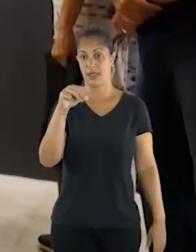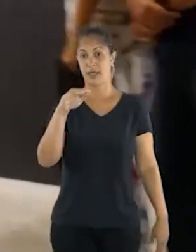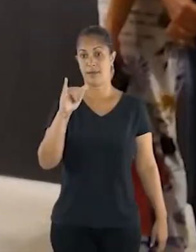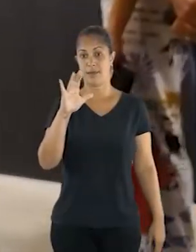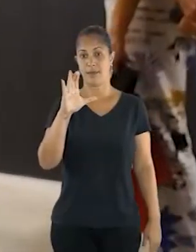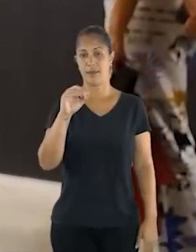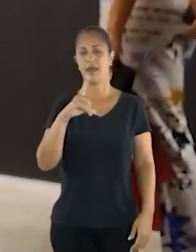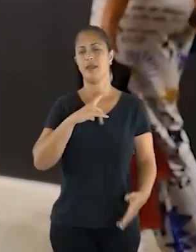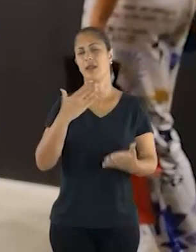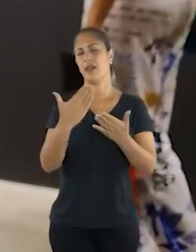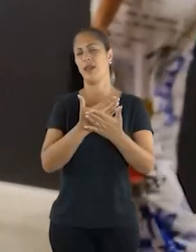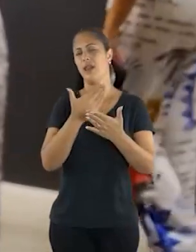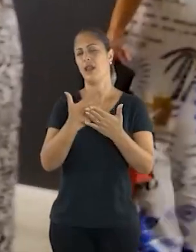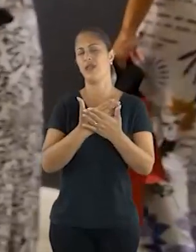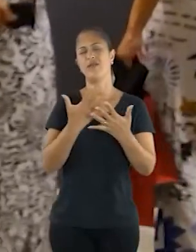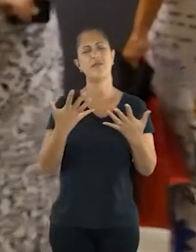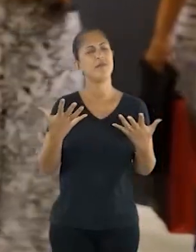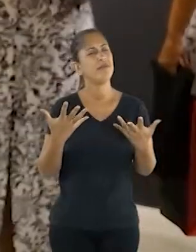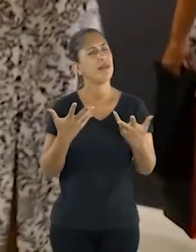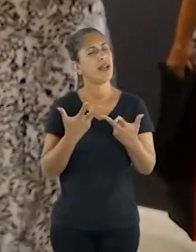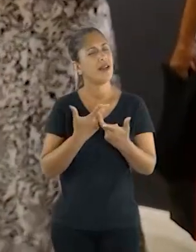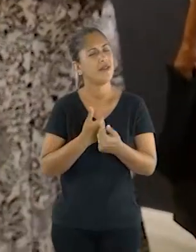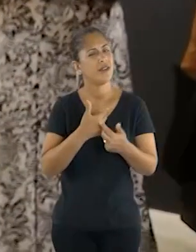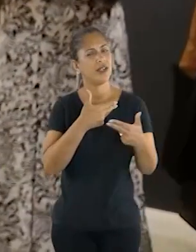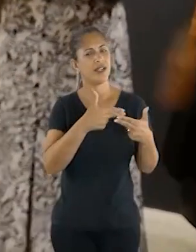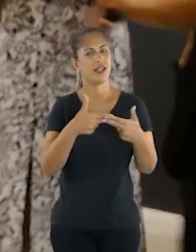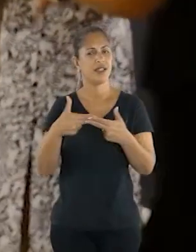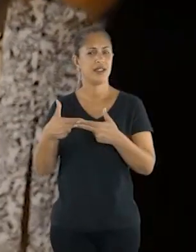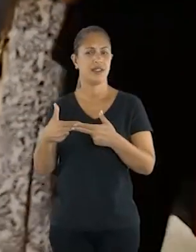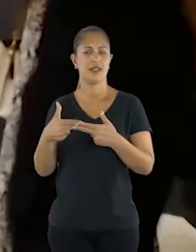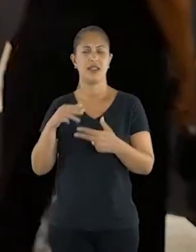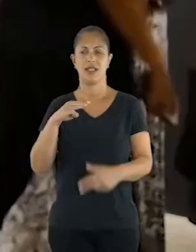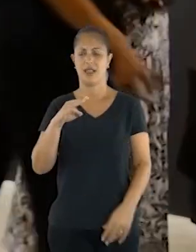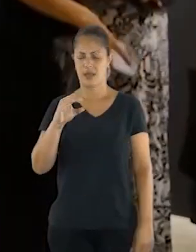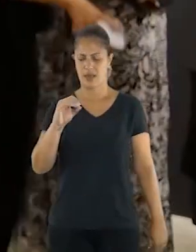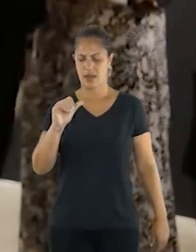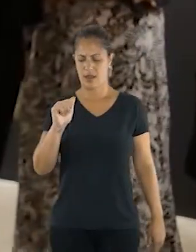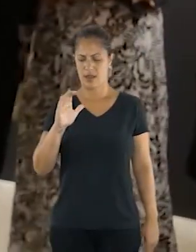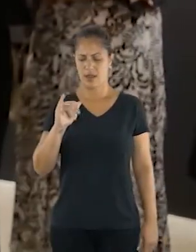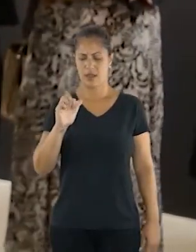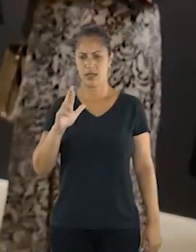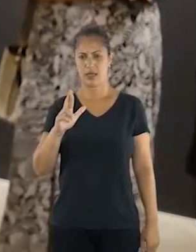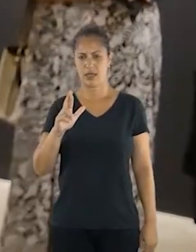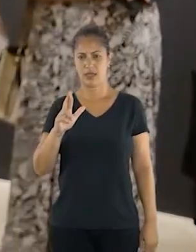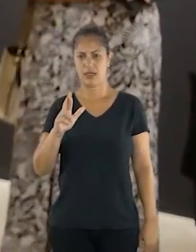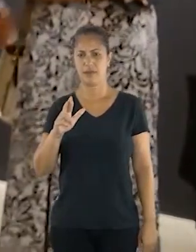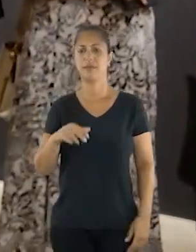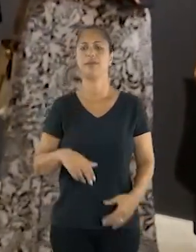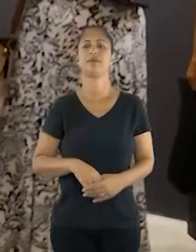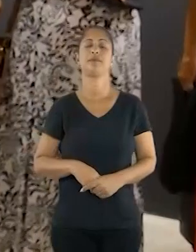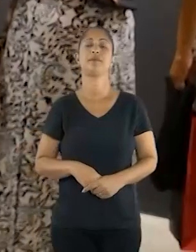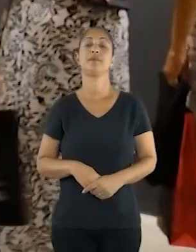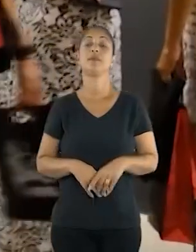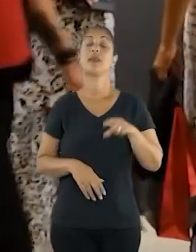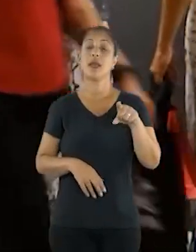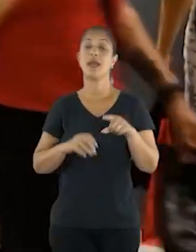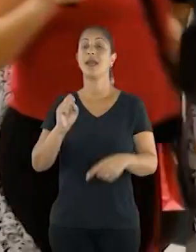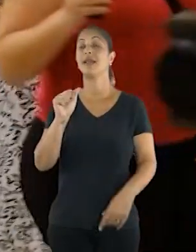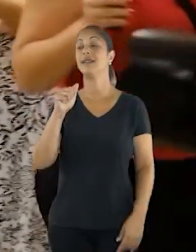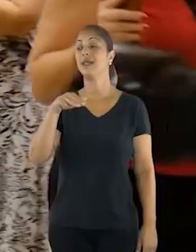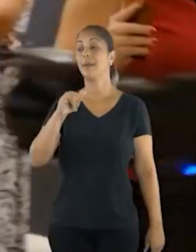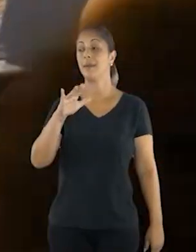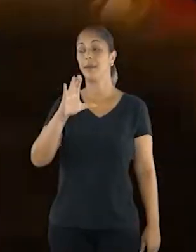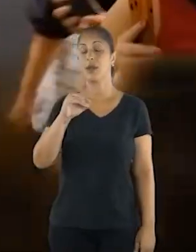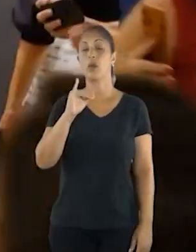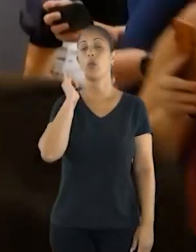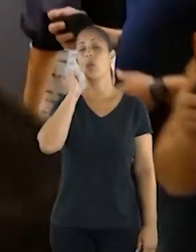um livrinho maravilhoso editado pelo Moacir dos Anjos sobre a obra do samico, e o samico